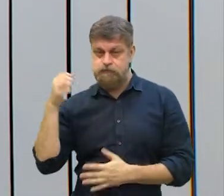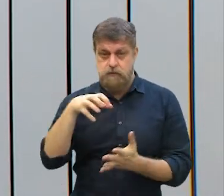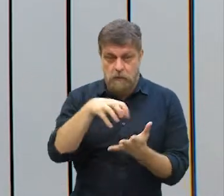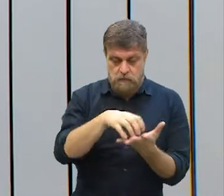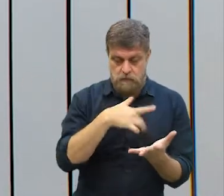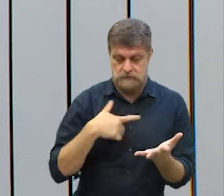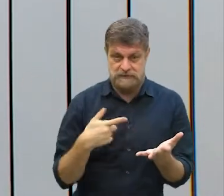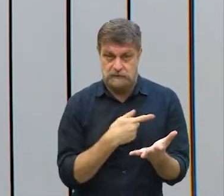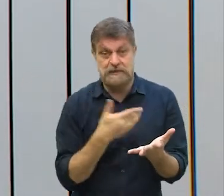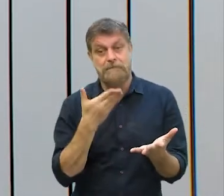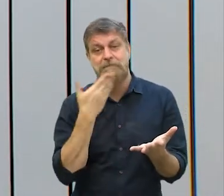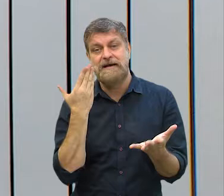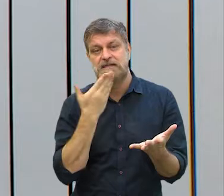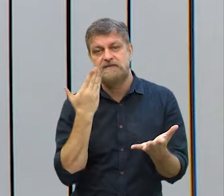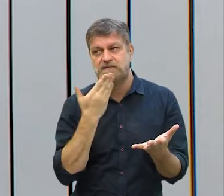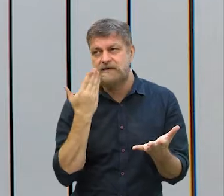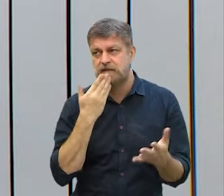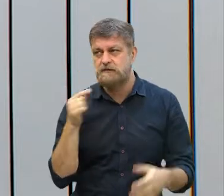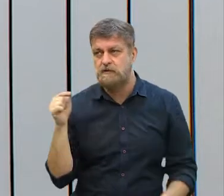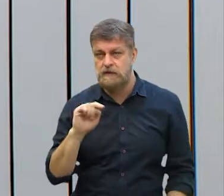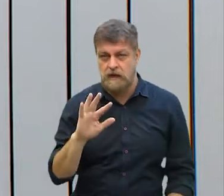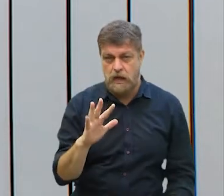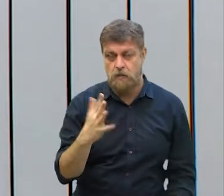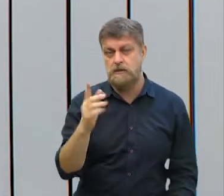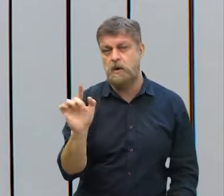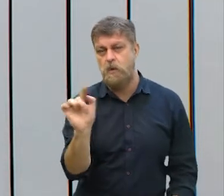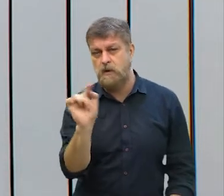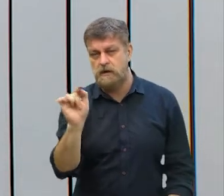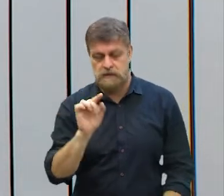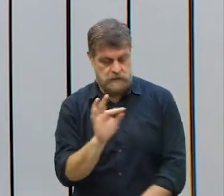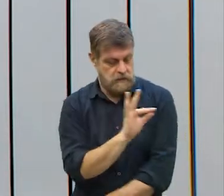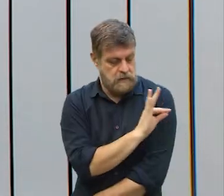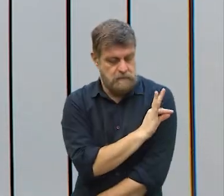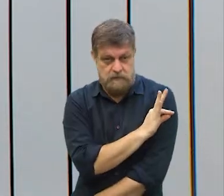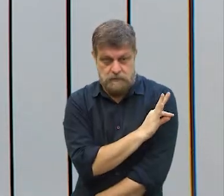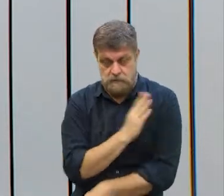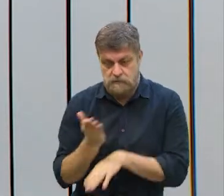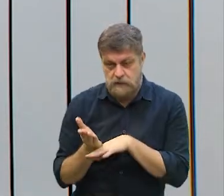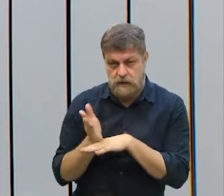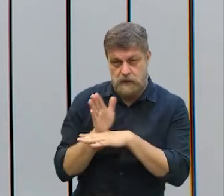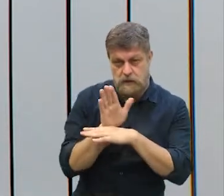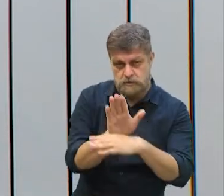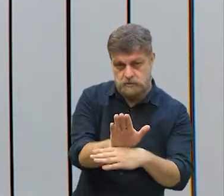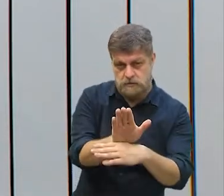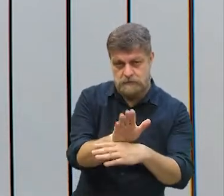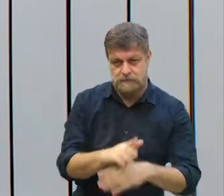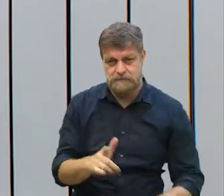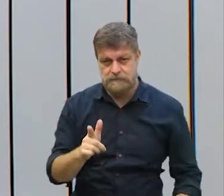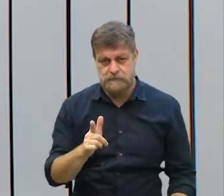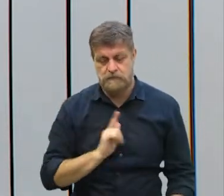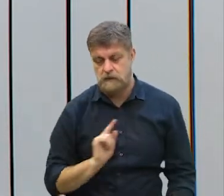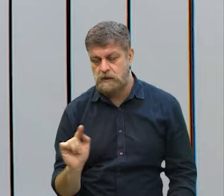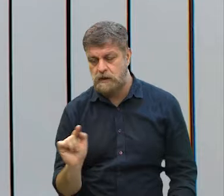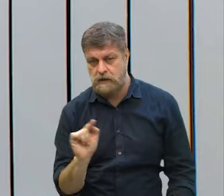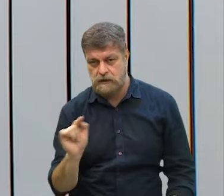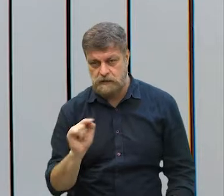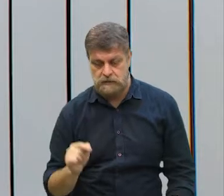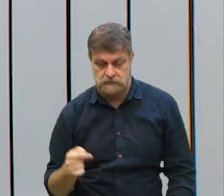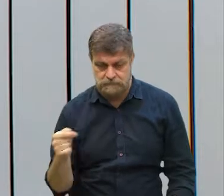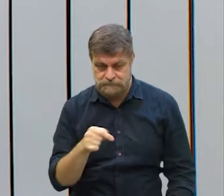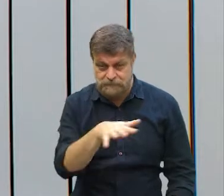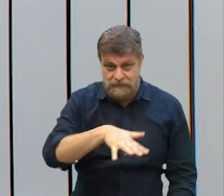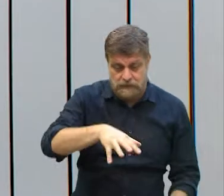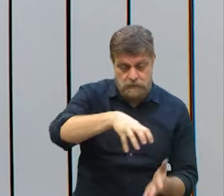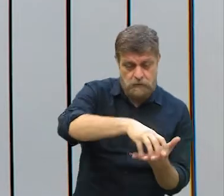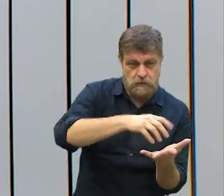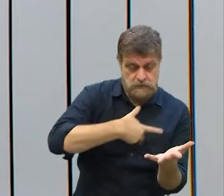coisa mais grave. Então, no posto de saúde seria um pouco mais fácil. Então, onde que entra a área da prefeitura, a área para poder ajudar. Tá? Então, teria